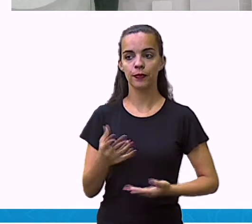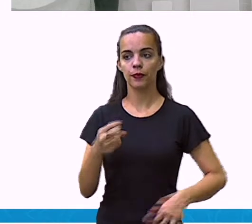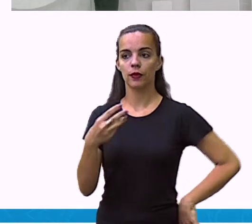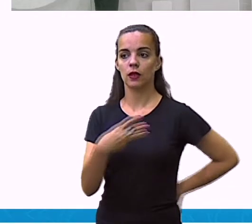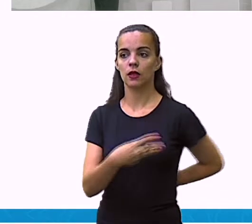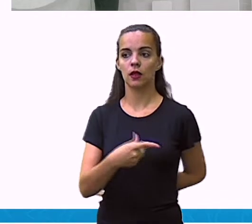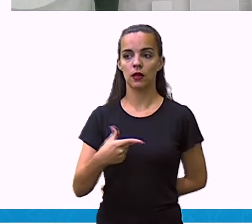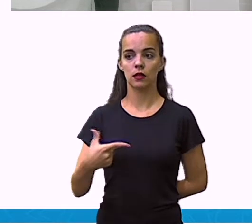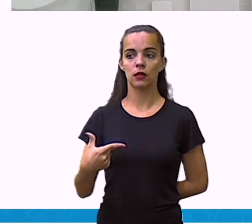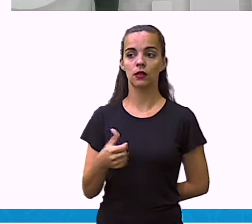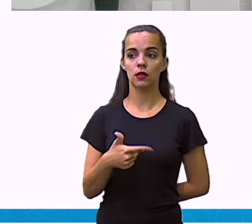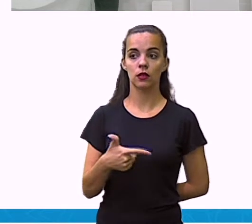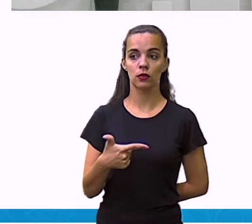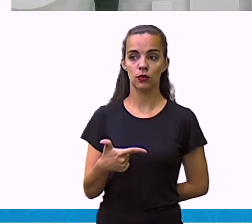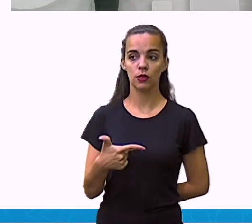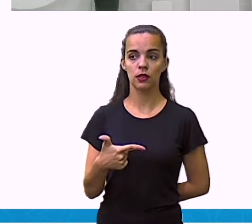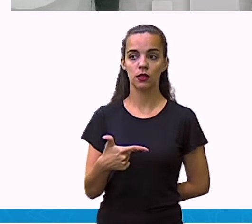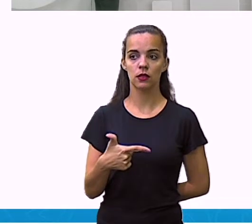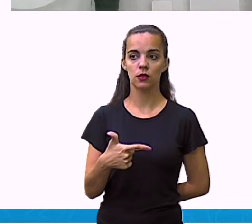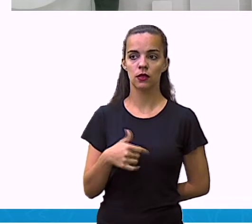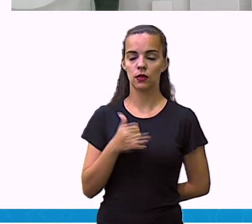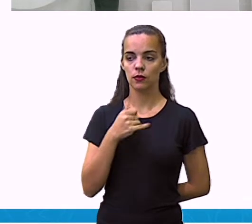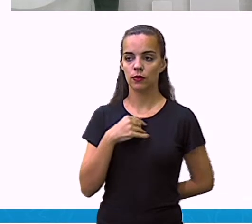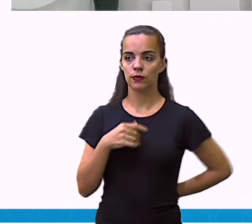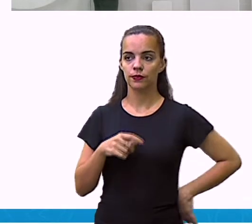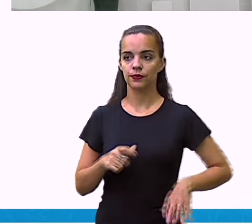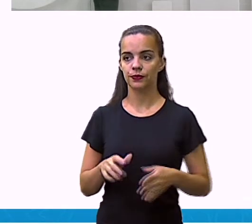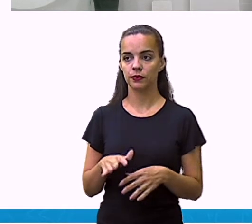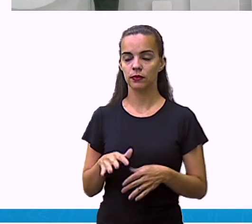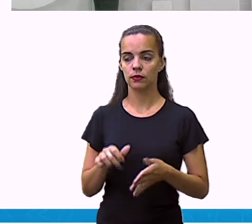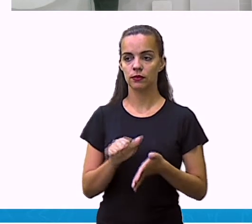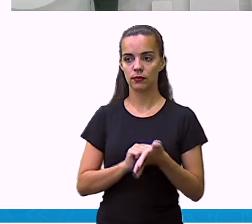Após o 31, seu sucessor,